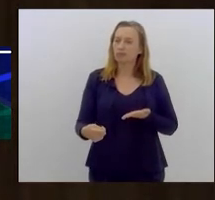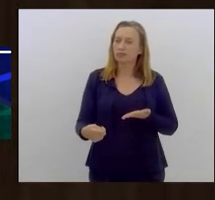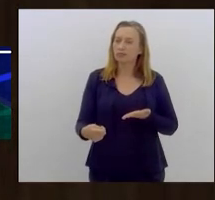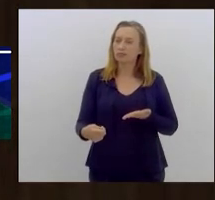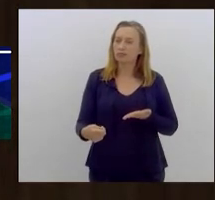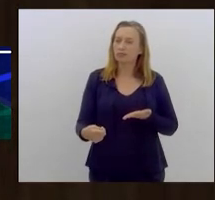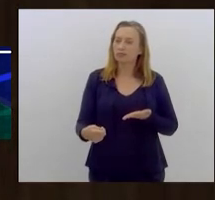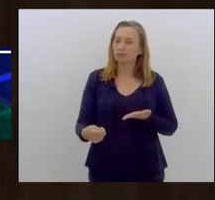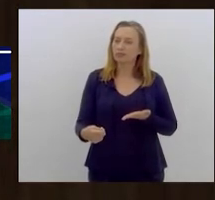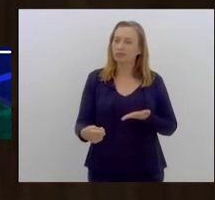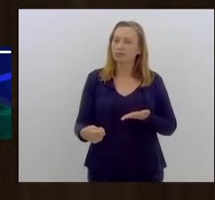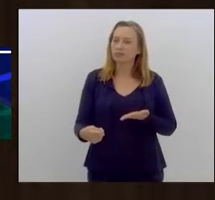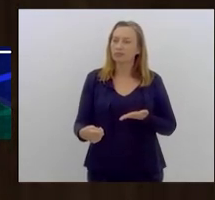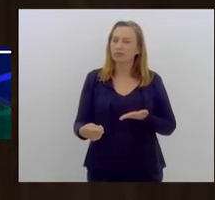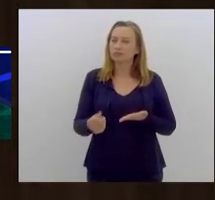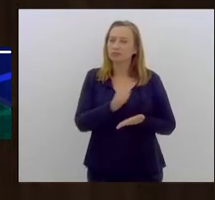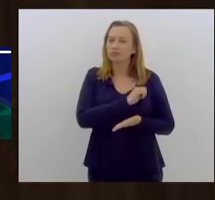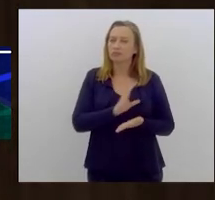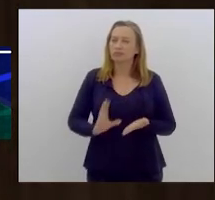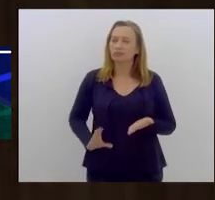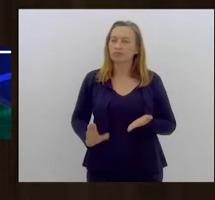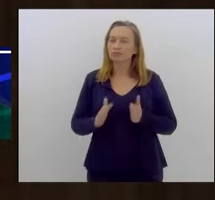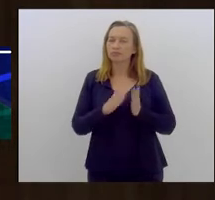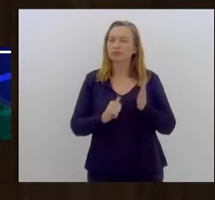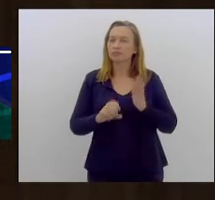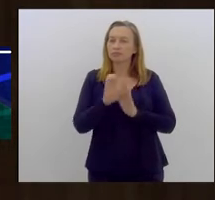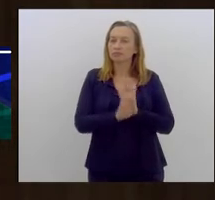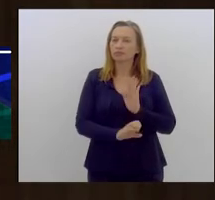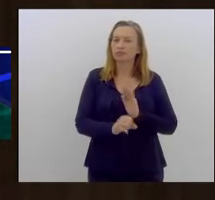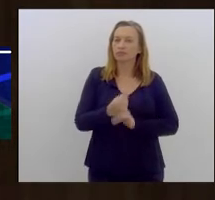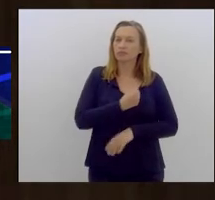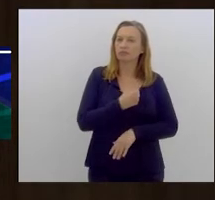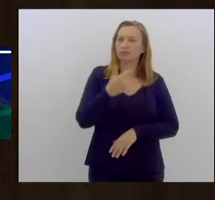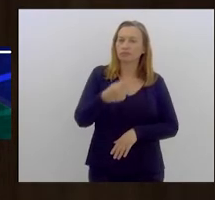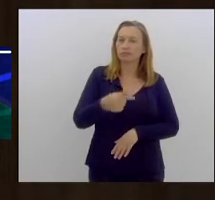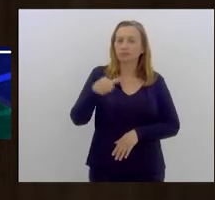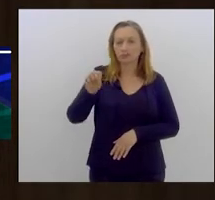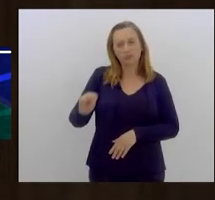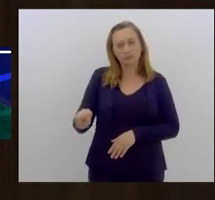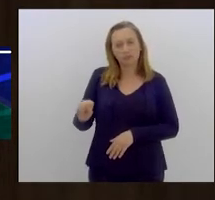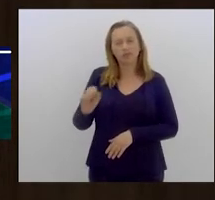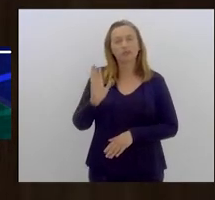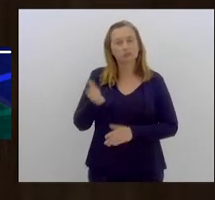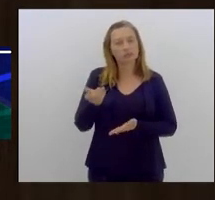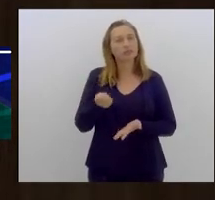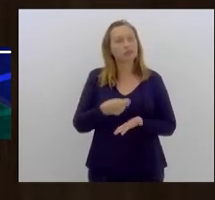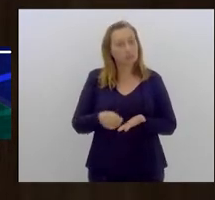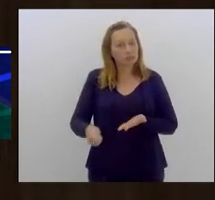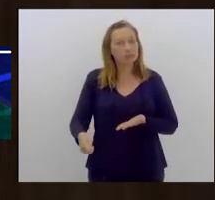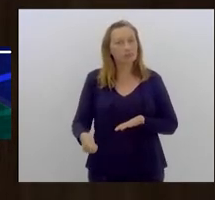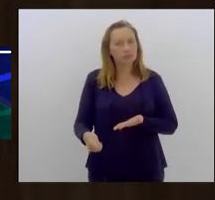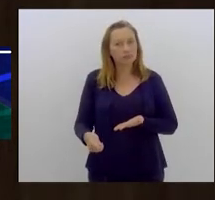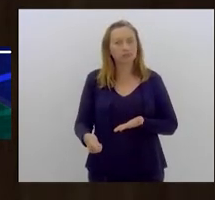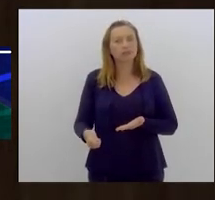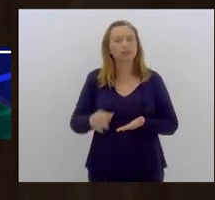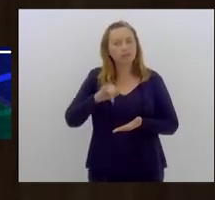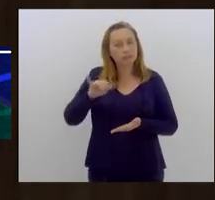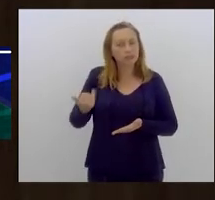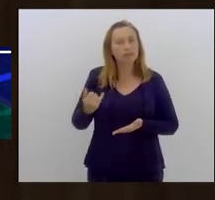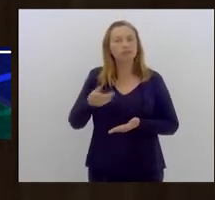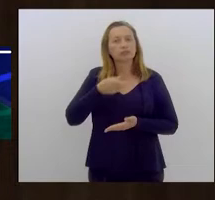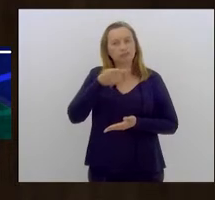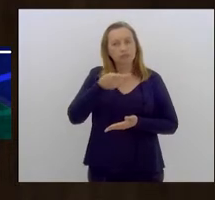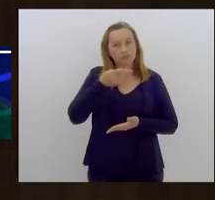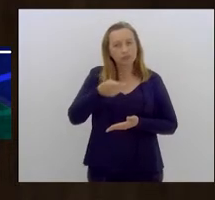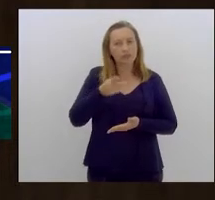Eu tinha feito por escrito, André. Eu tinha retirado as minhas emendas de número 7 e número 8. Já tinha feito por escrito e aproveito para reforçar o que eu